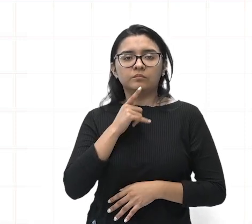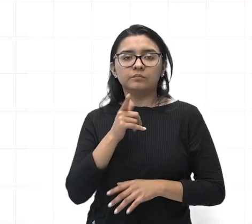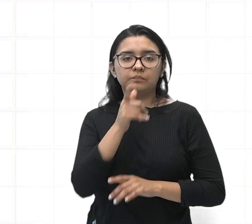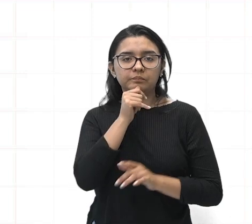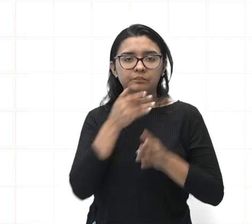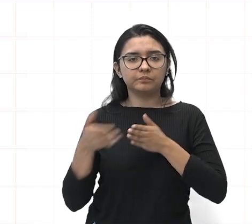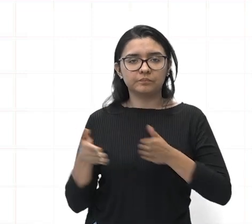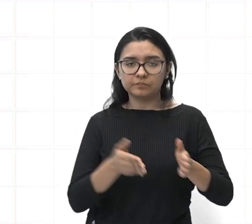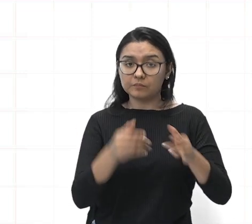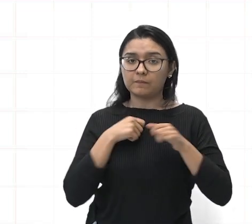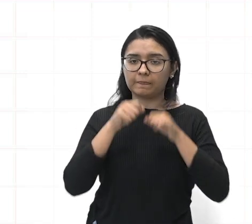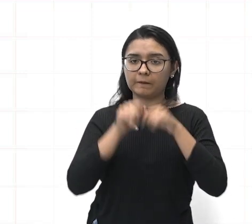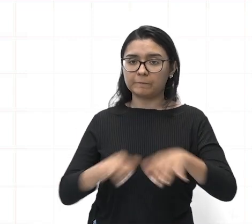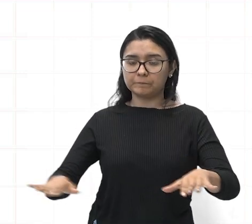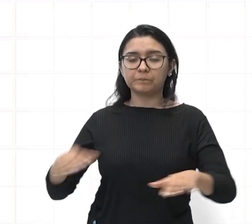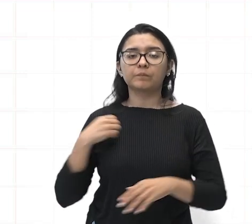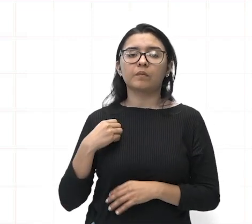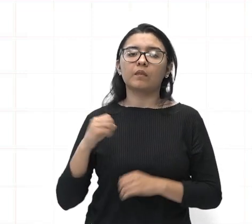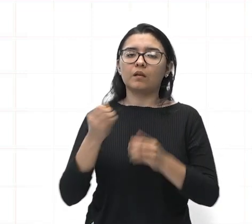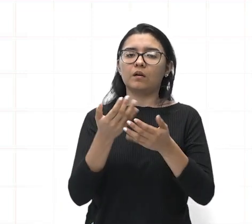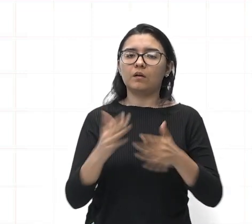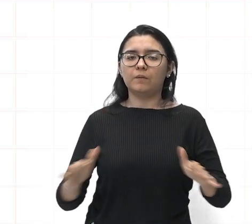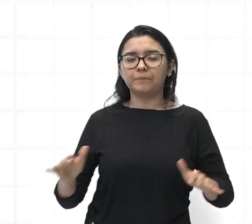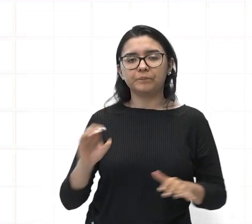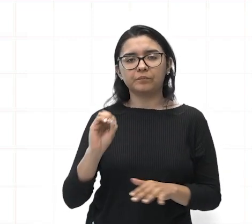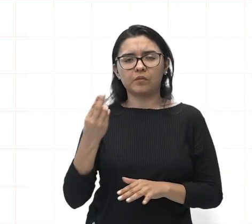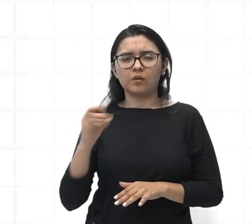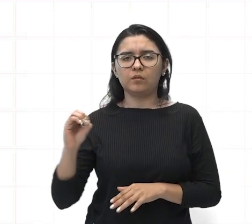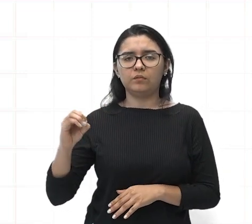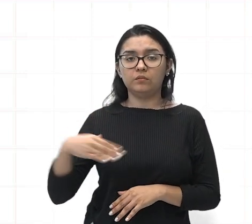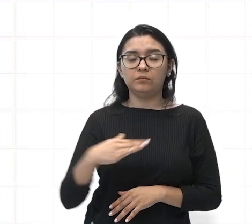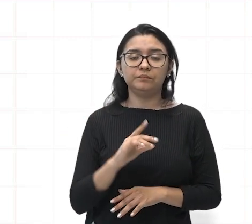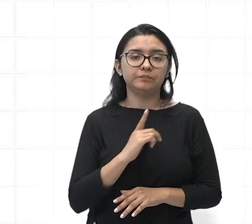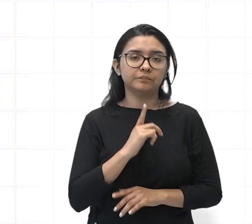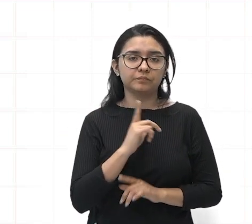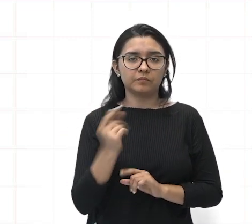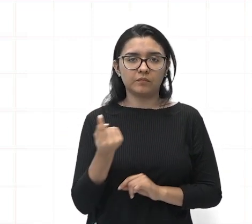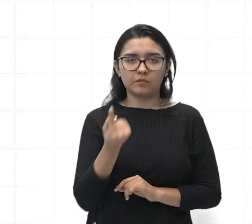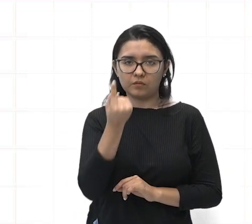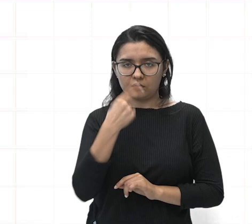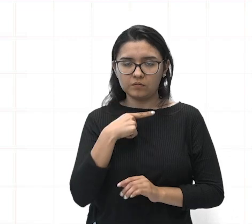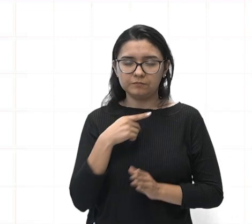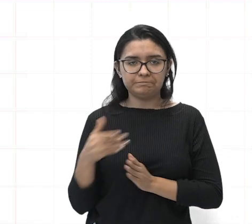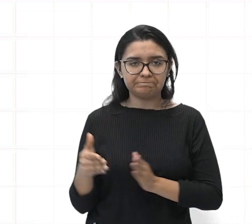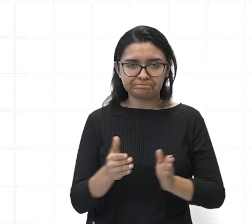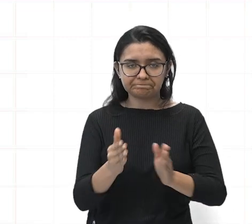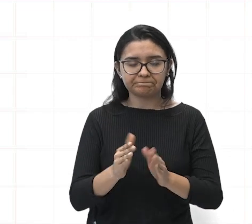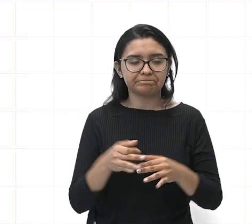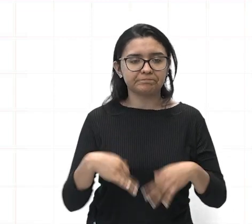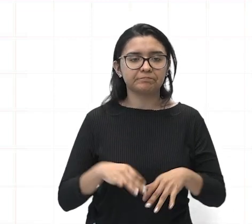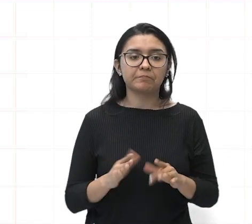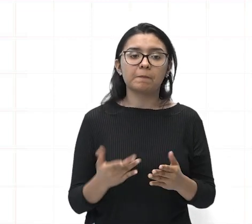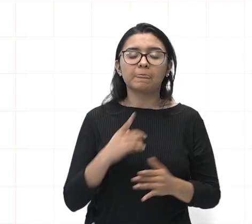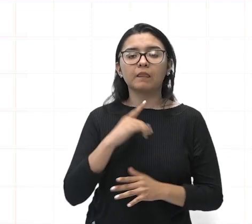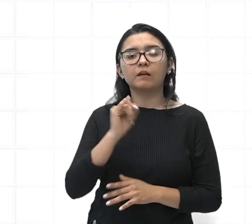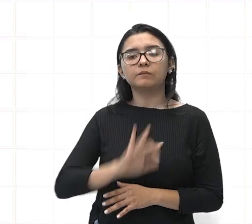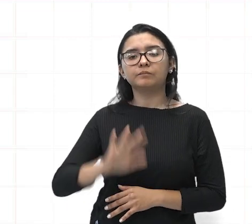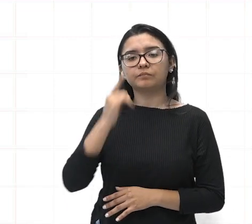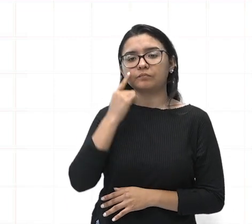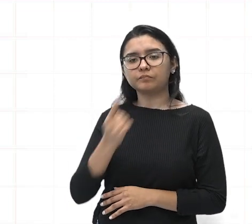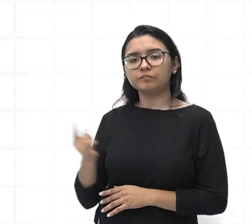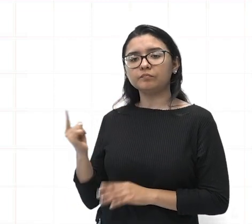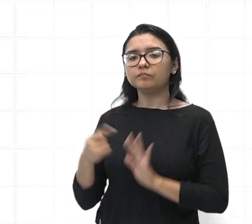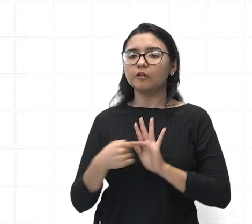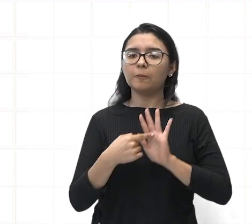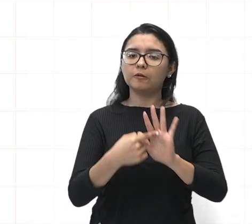elas vão desaguar ali naquele mar, naquele oceano, através de um único canal. Então vocês têm uma ilustração